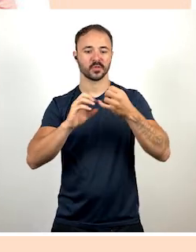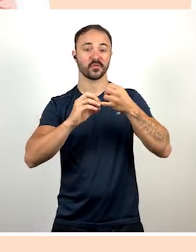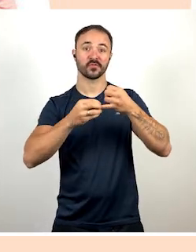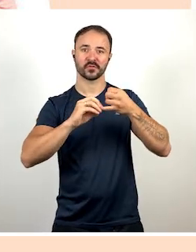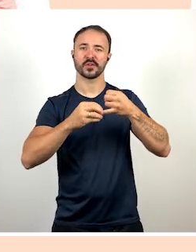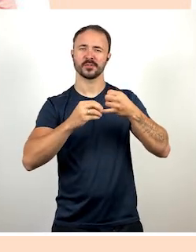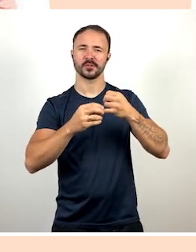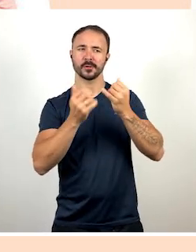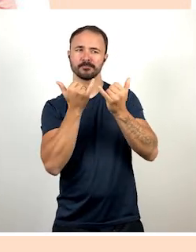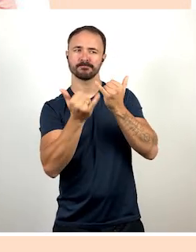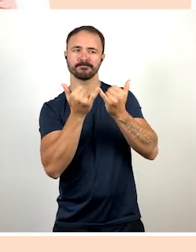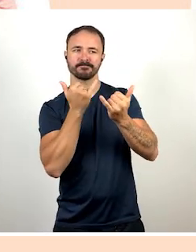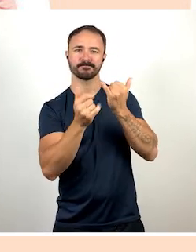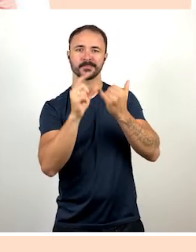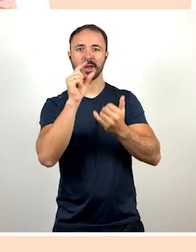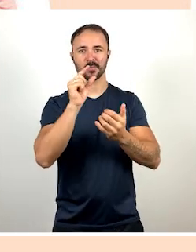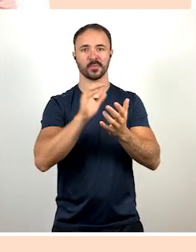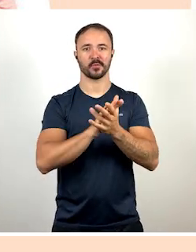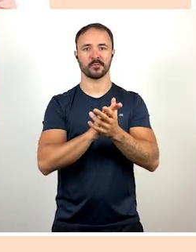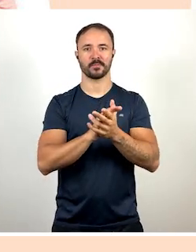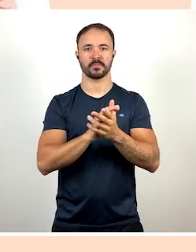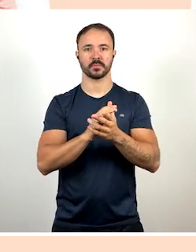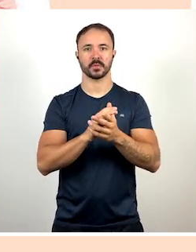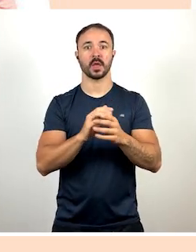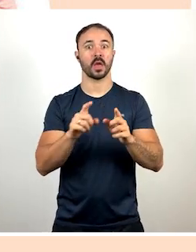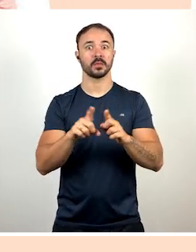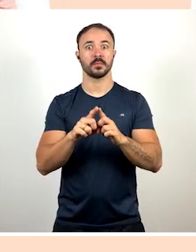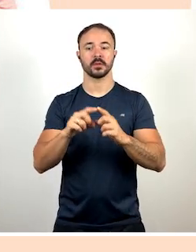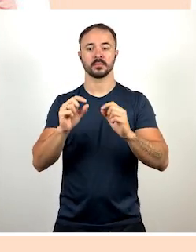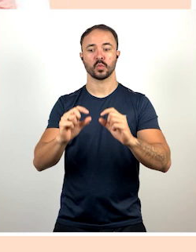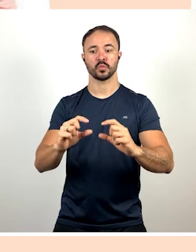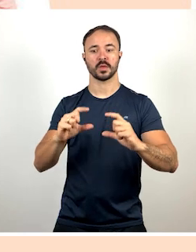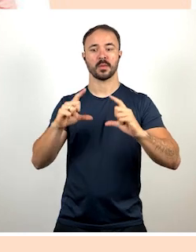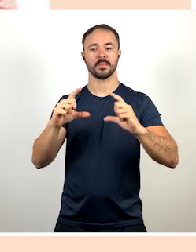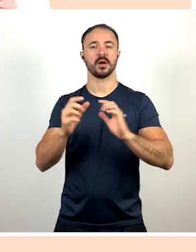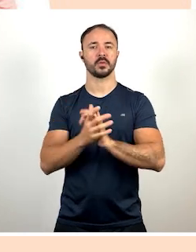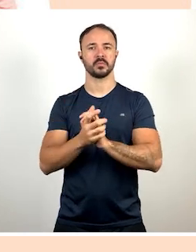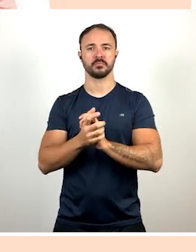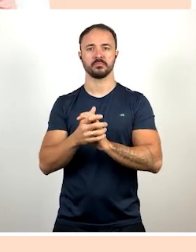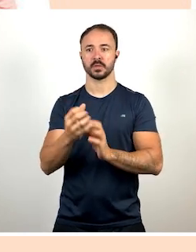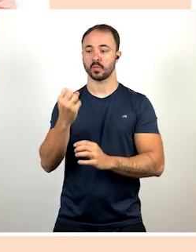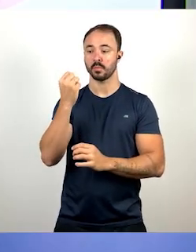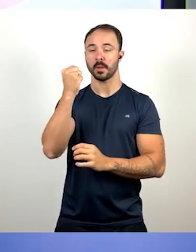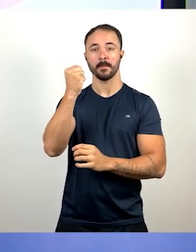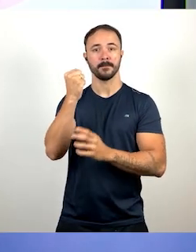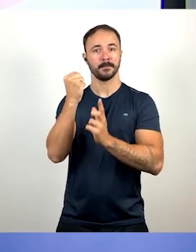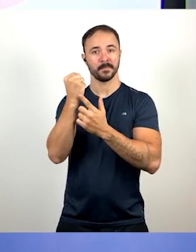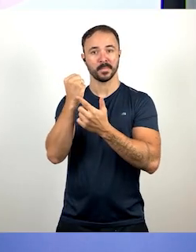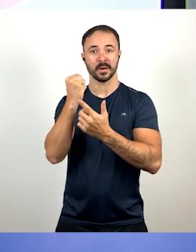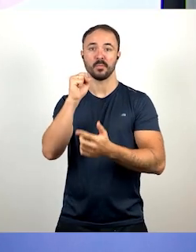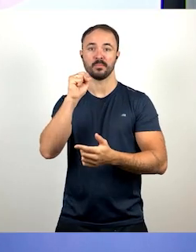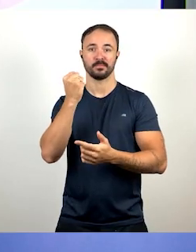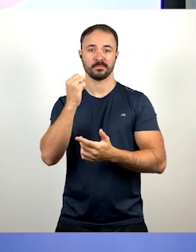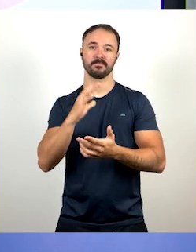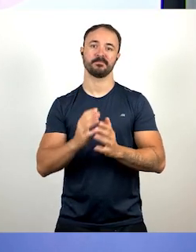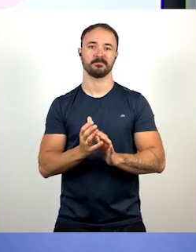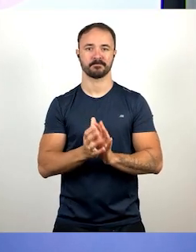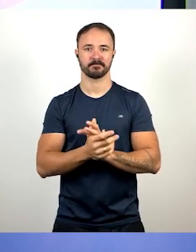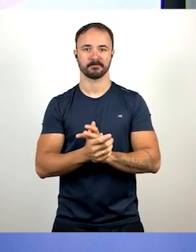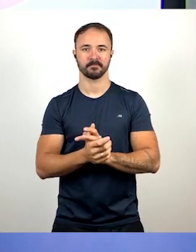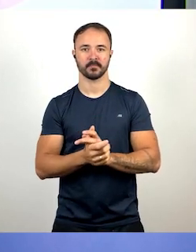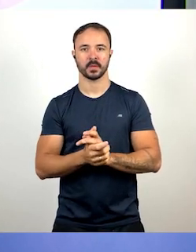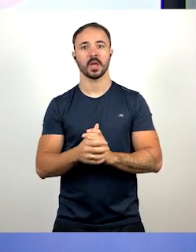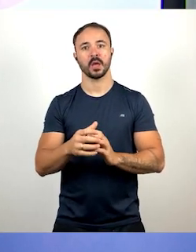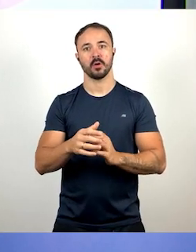feijão, e o tamanho é aproximadamente de um punho fechado. O rim é formado por